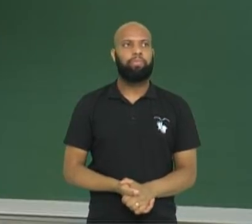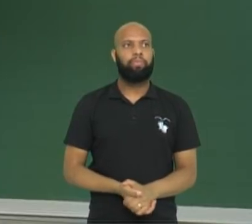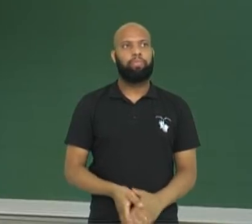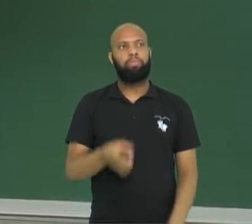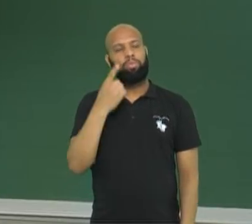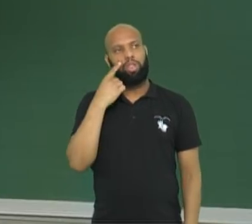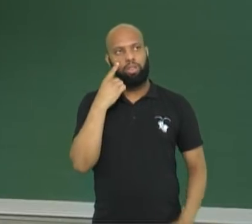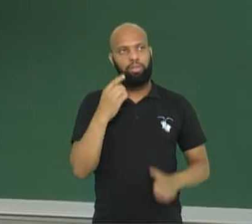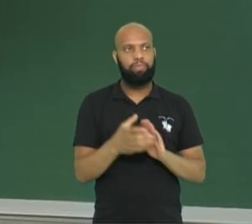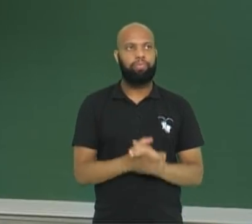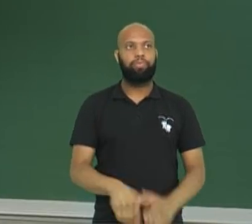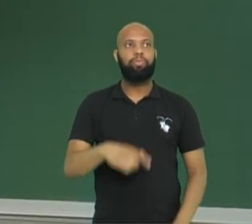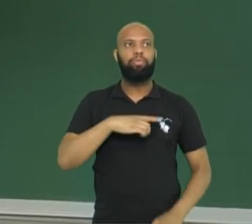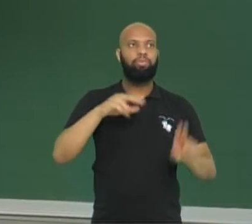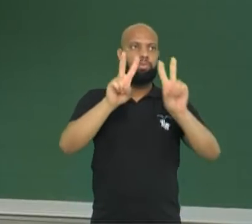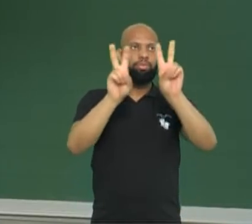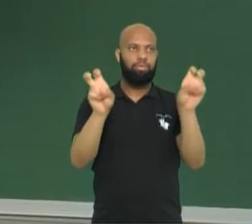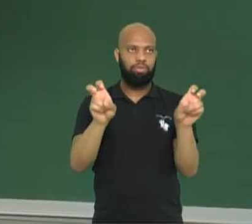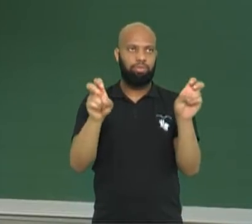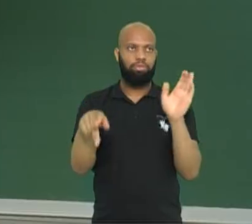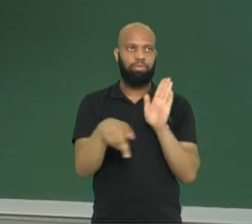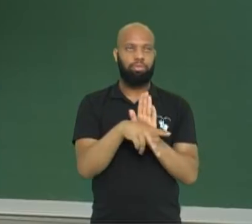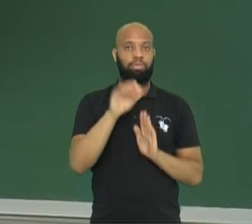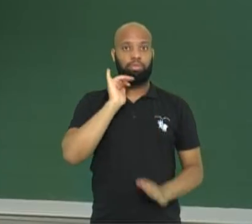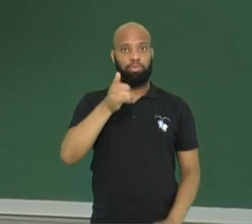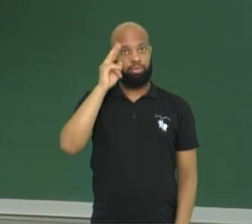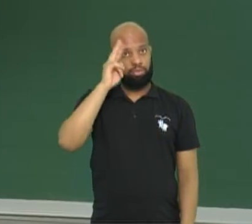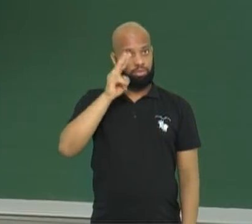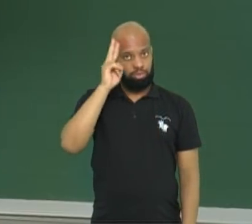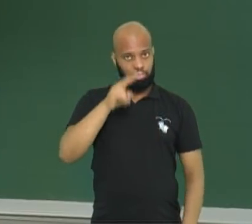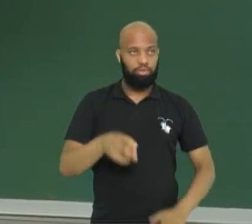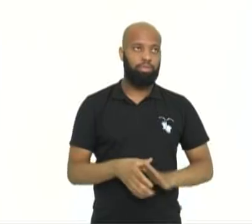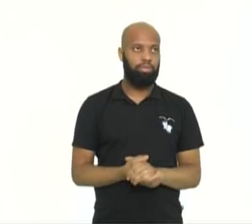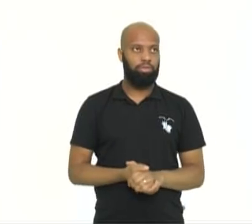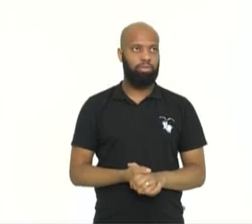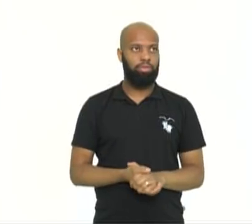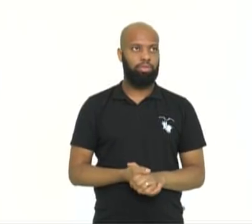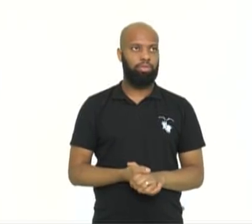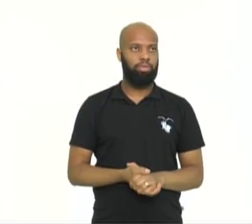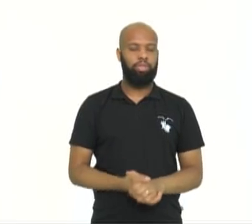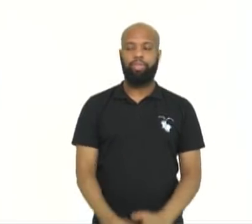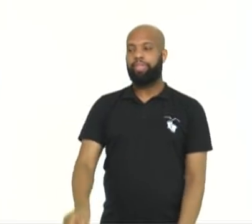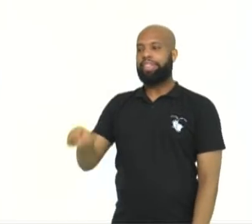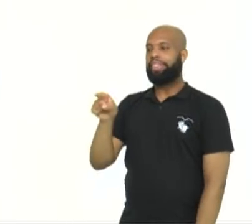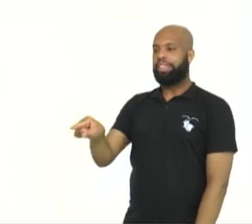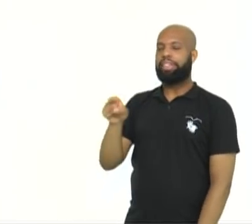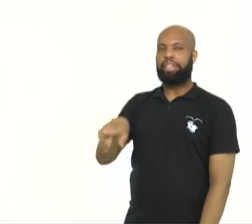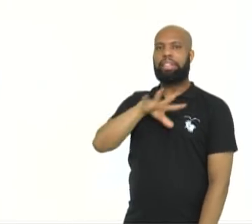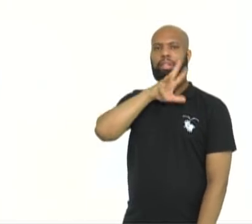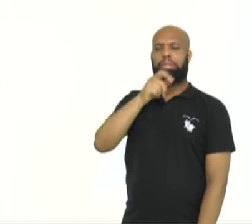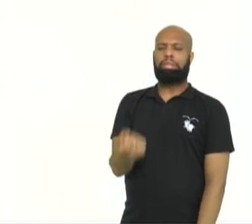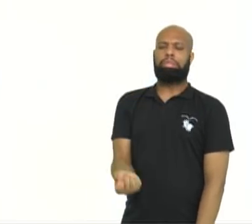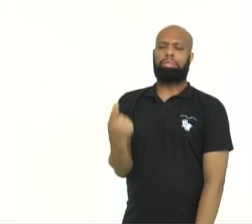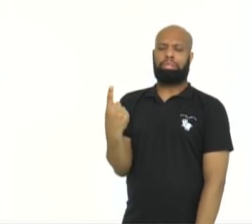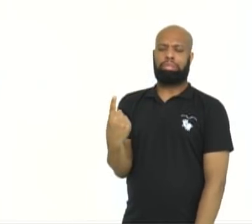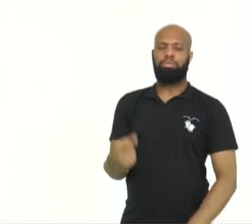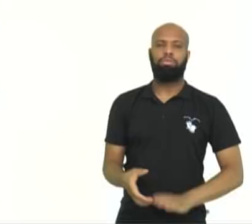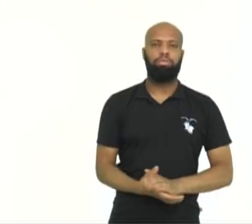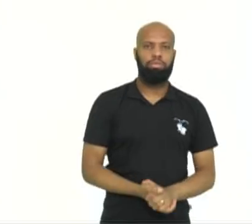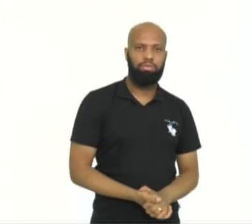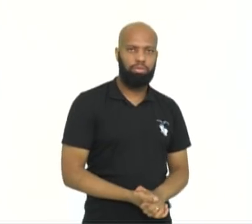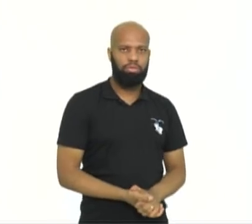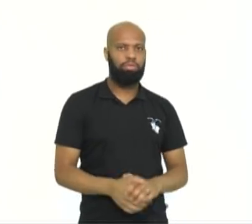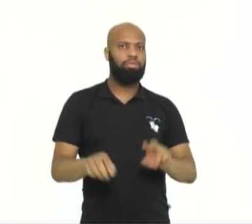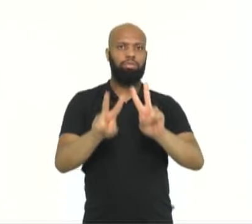Olha lá. O título, então, do nosso causo chama-se Aquele Animal Estranho. E aí, por